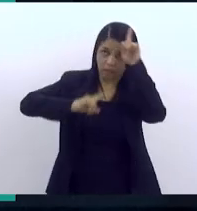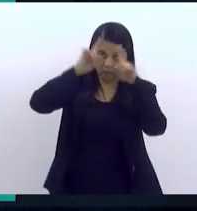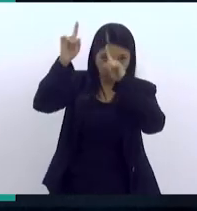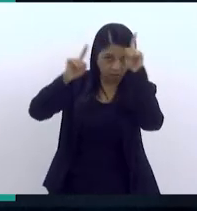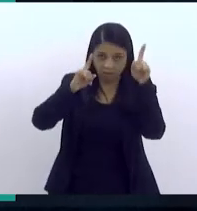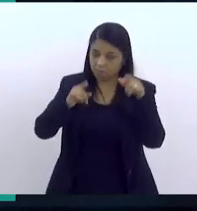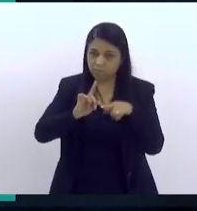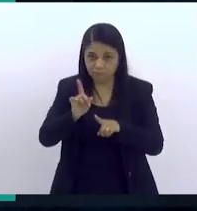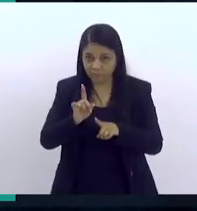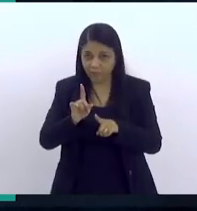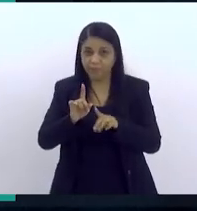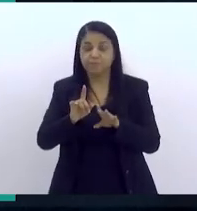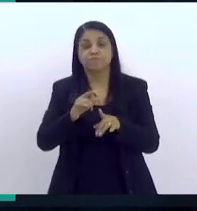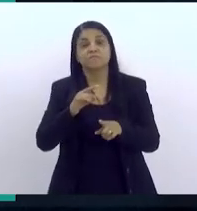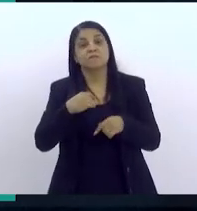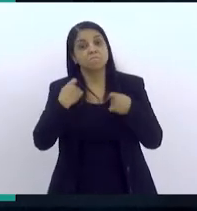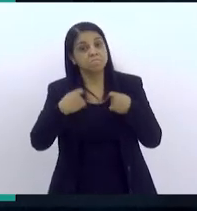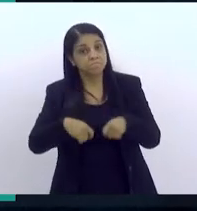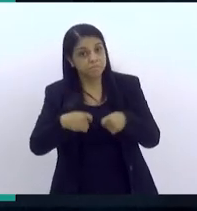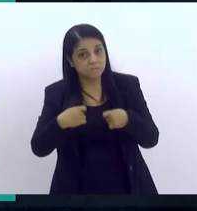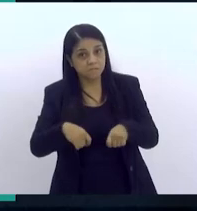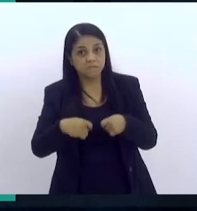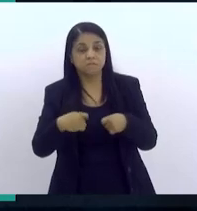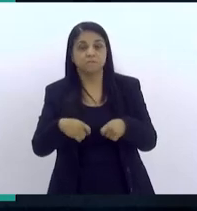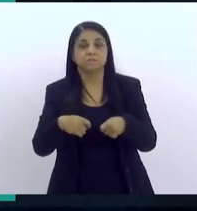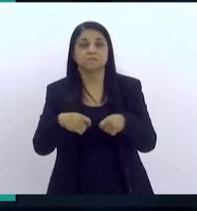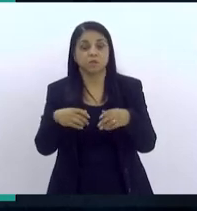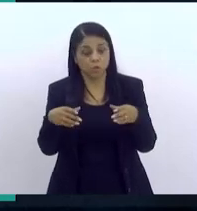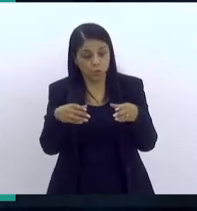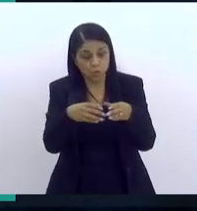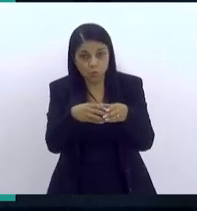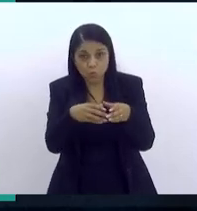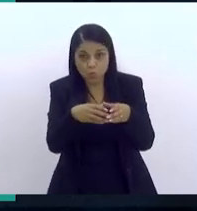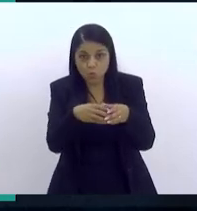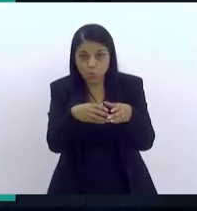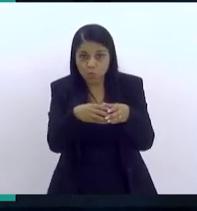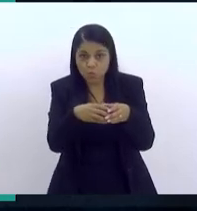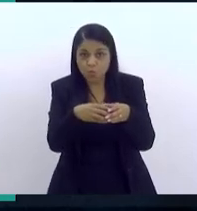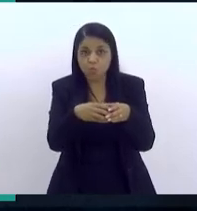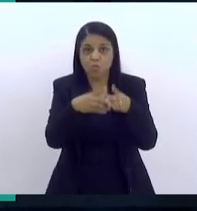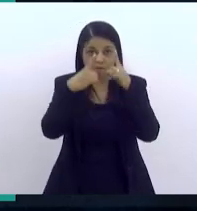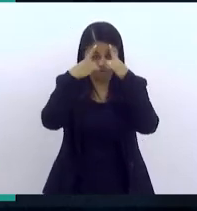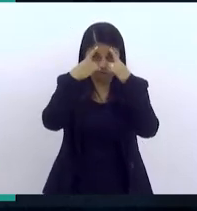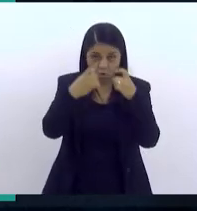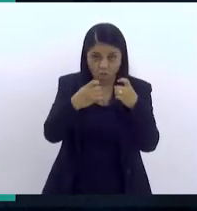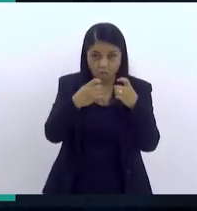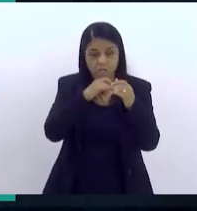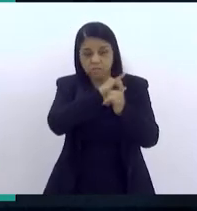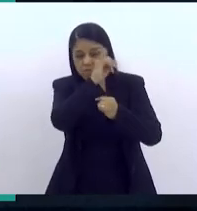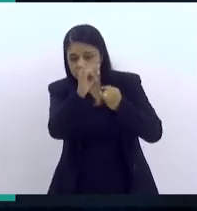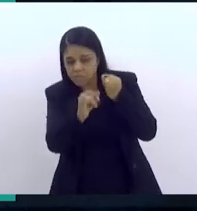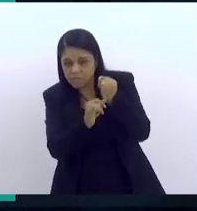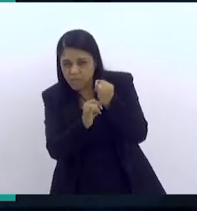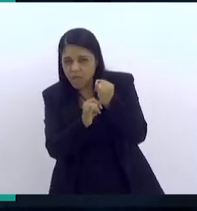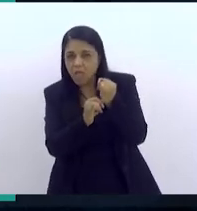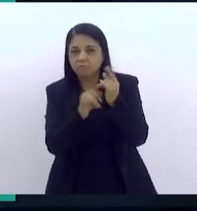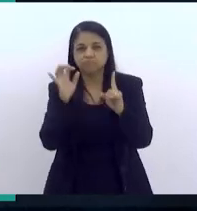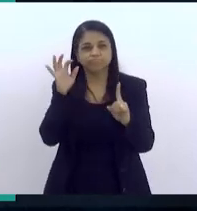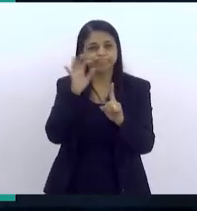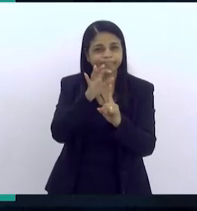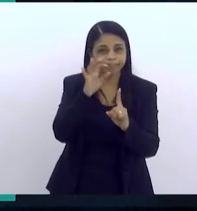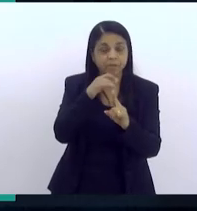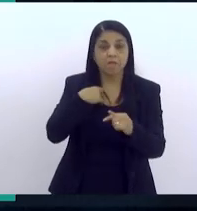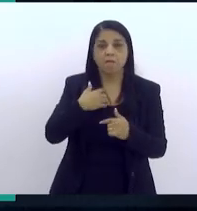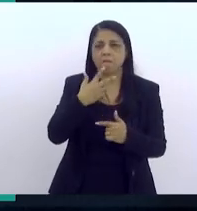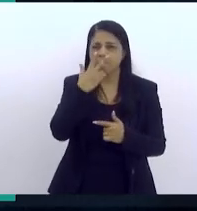coisa que alguém tá inventando de que existem grupos extremistas na internet coopitando crianças porque parece a história da